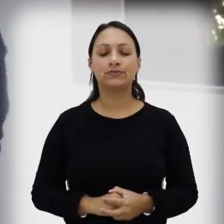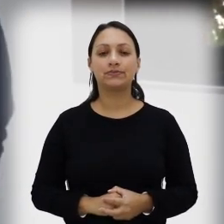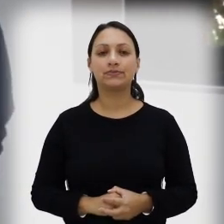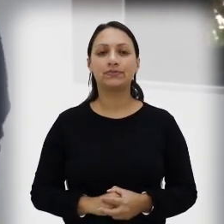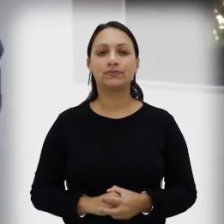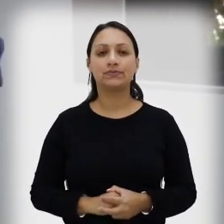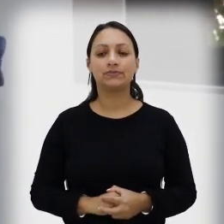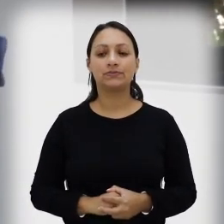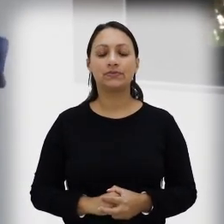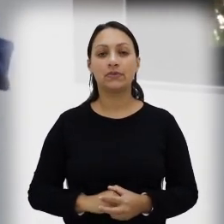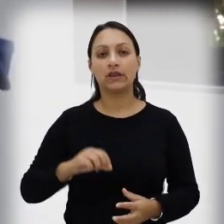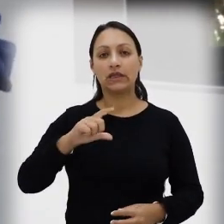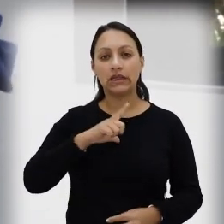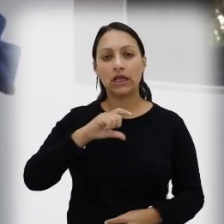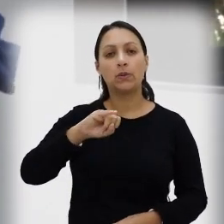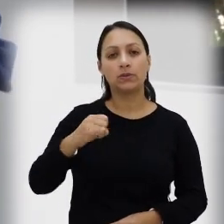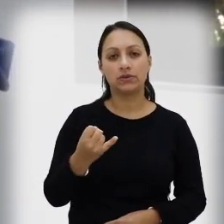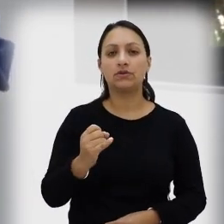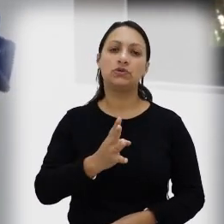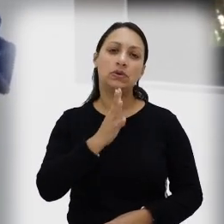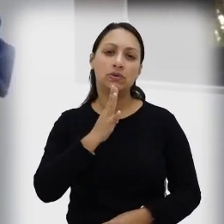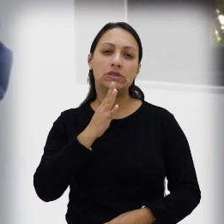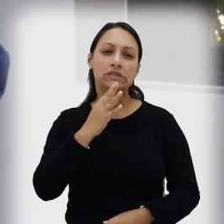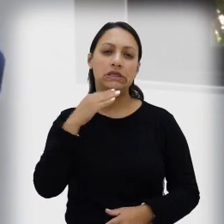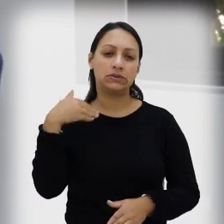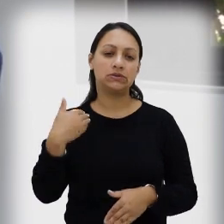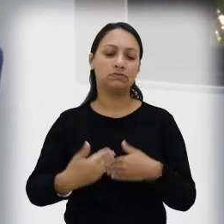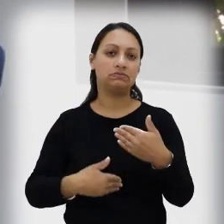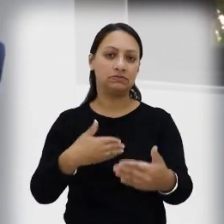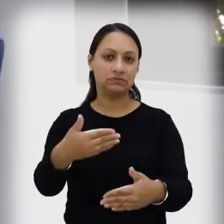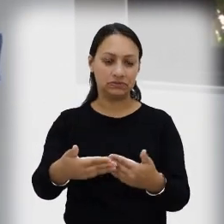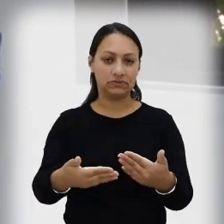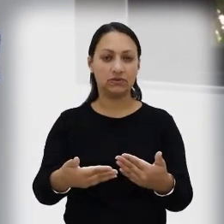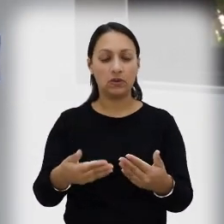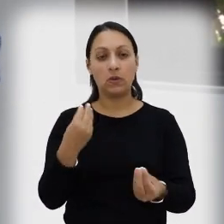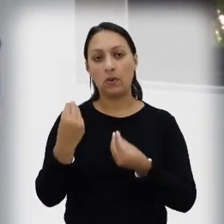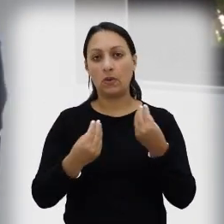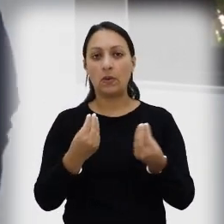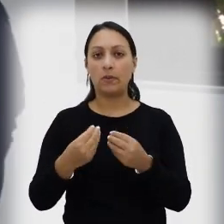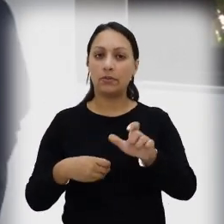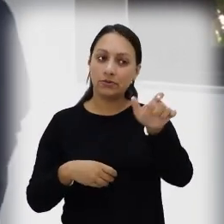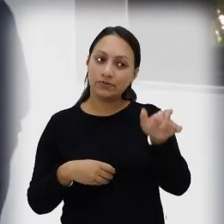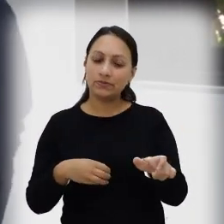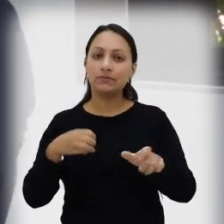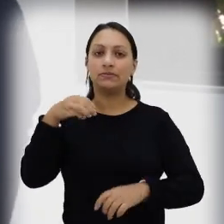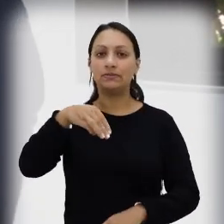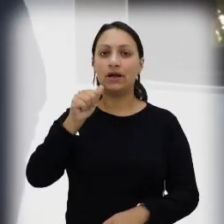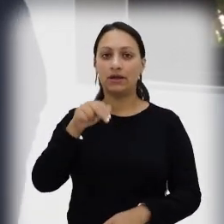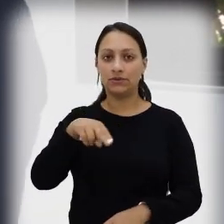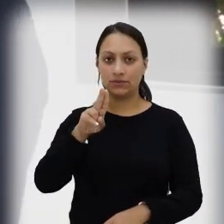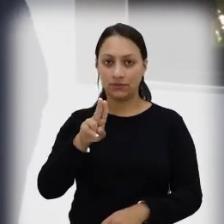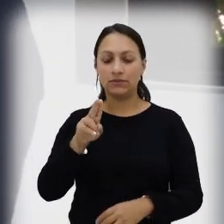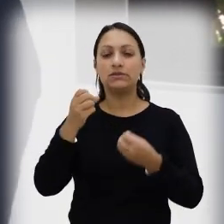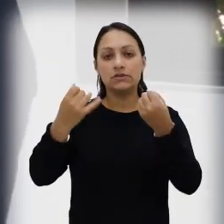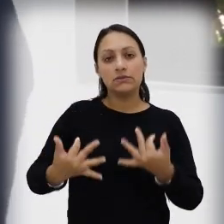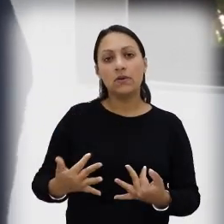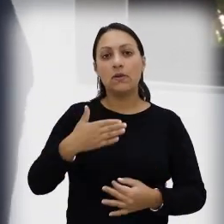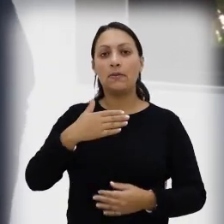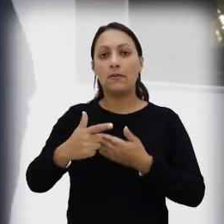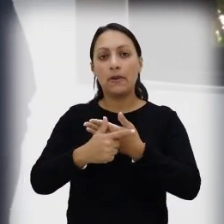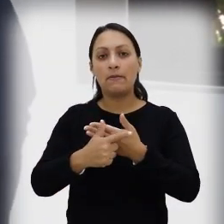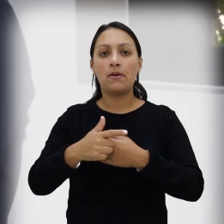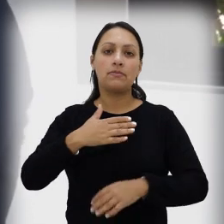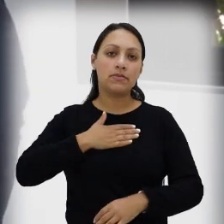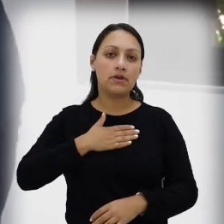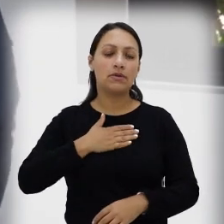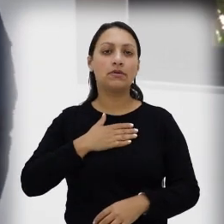vai ter a oportunidade aí de ir se conhecendo, né, ao longo do processo. Como a Manu falou, meu papel aqui